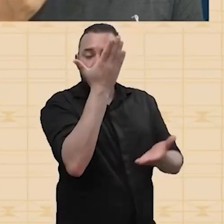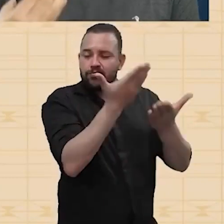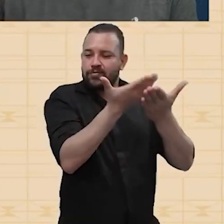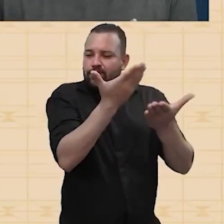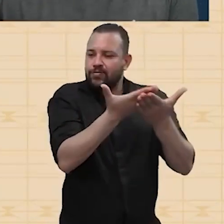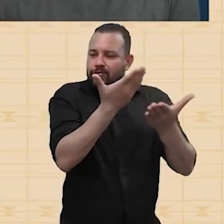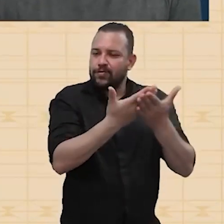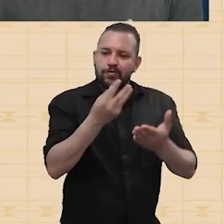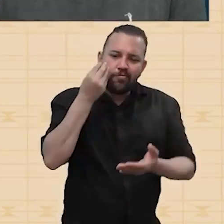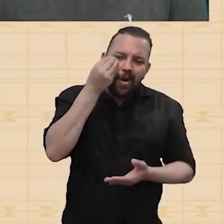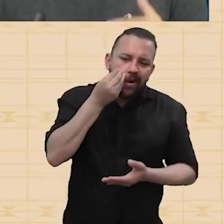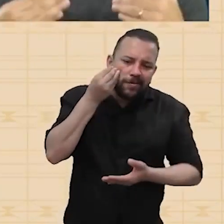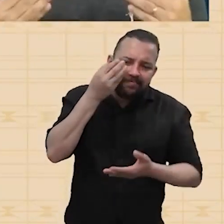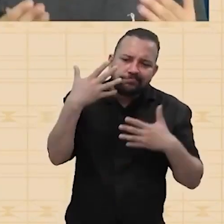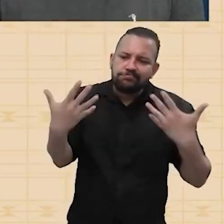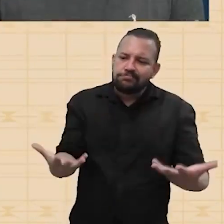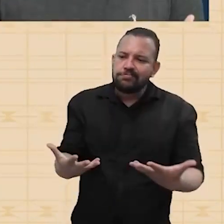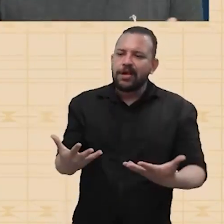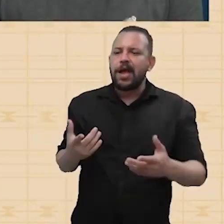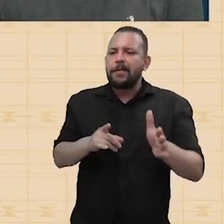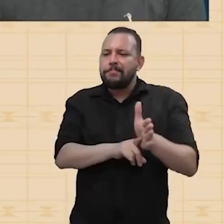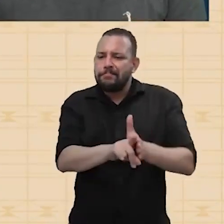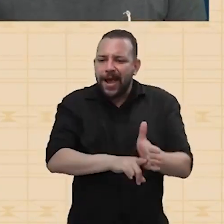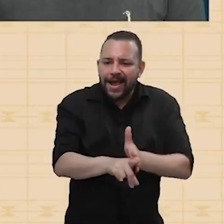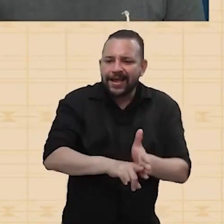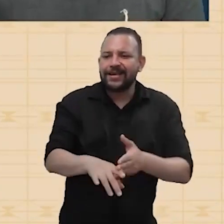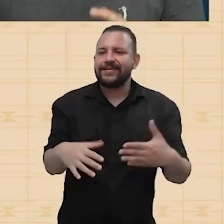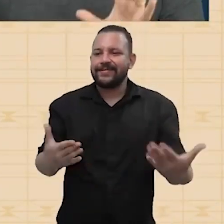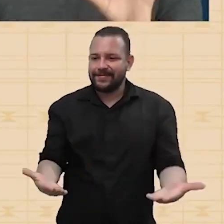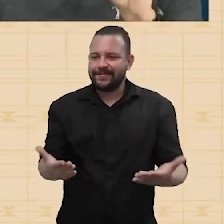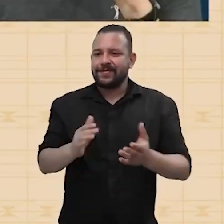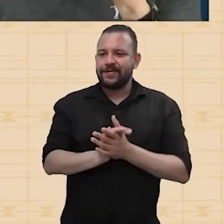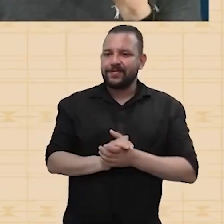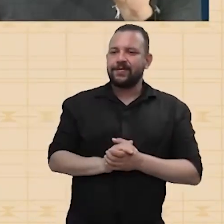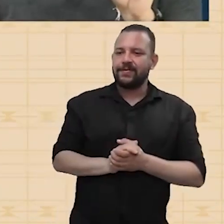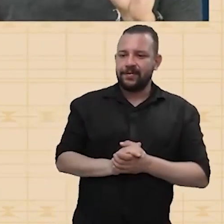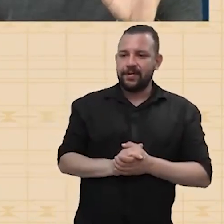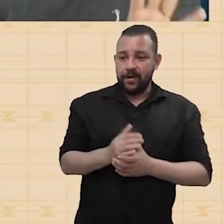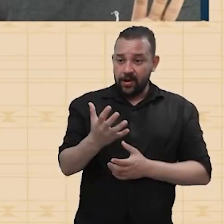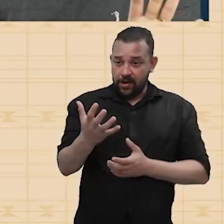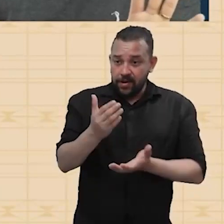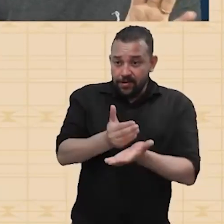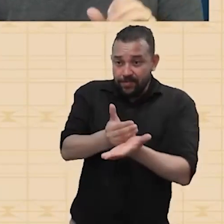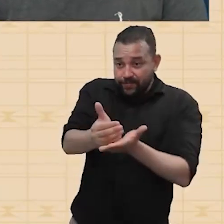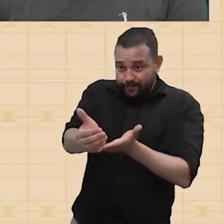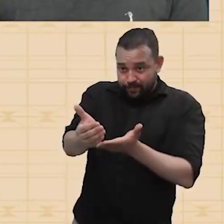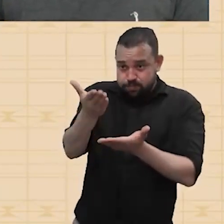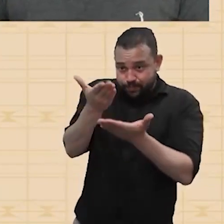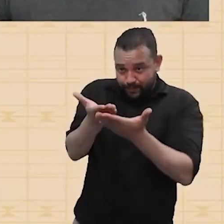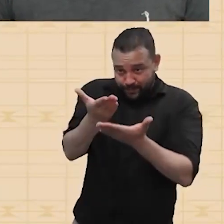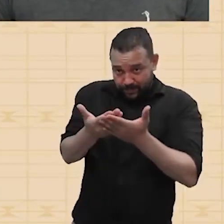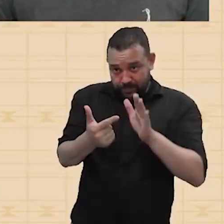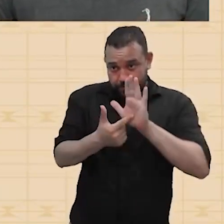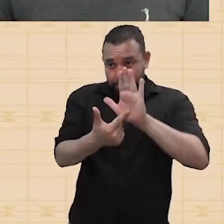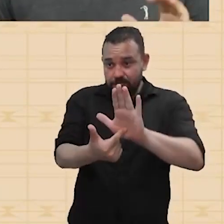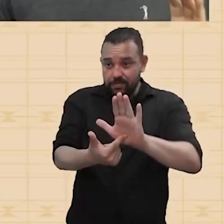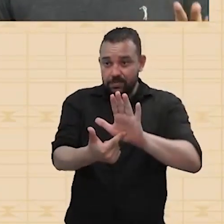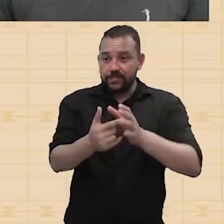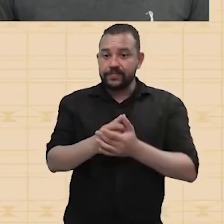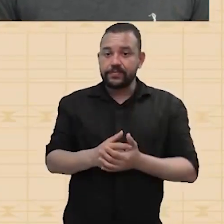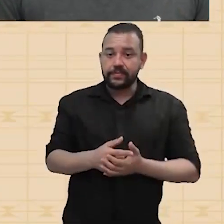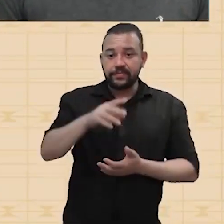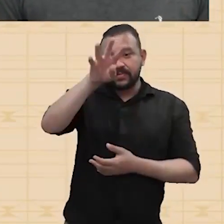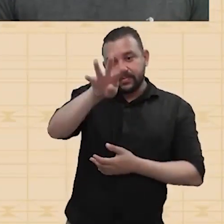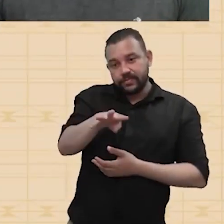a experimentação, as pesquisas, tá? Então, eu iniciei a aula mostrando aí a